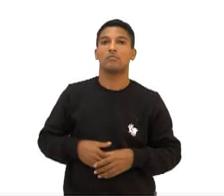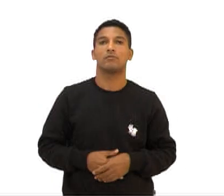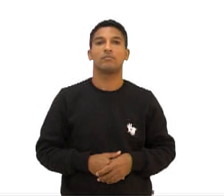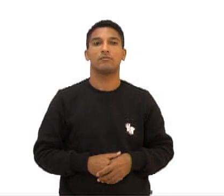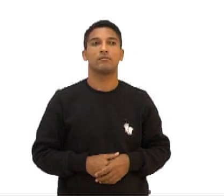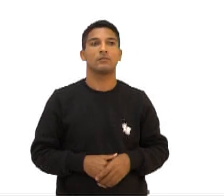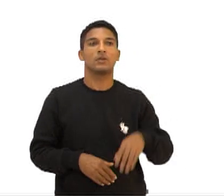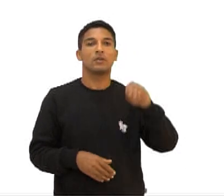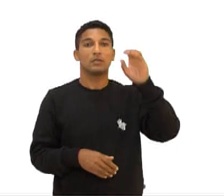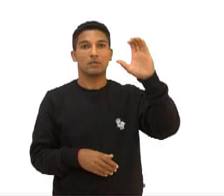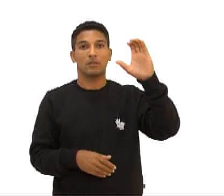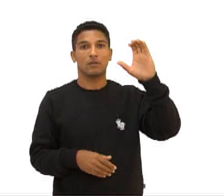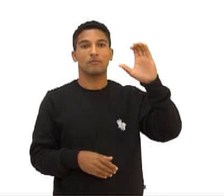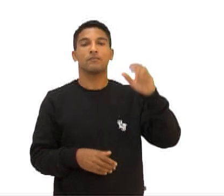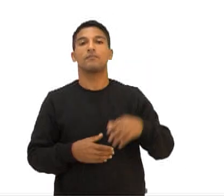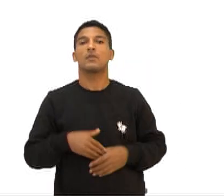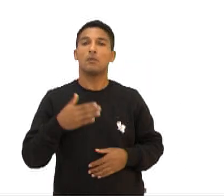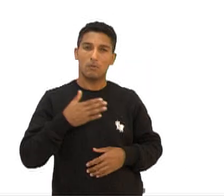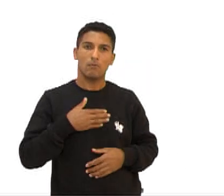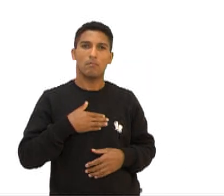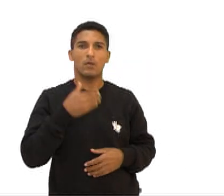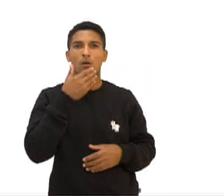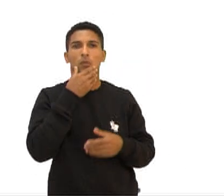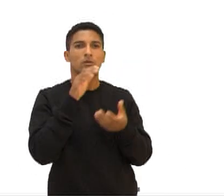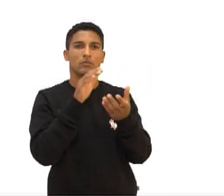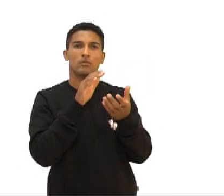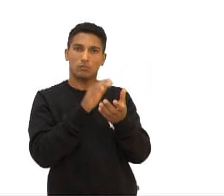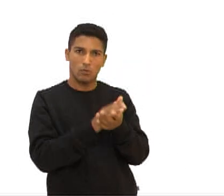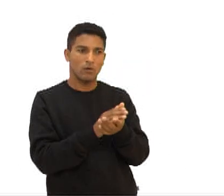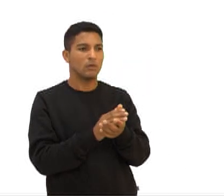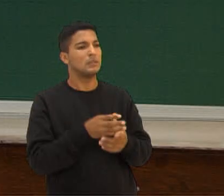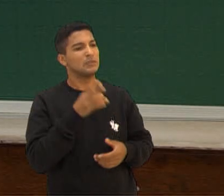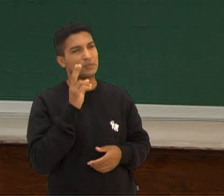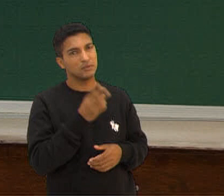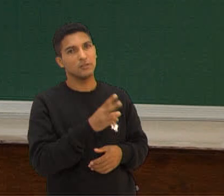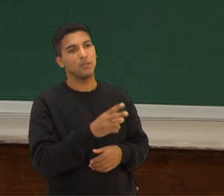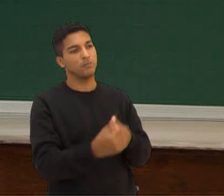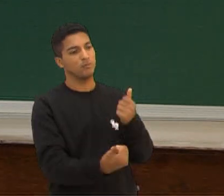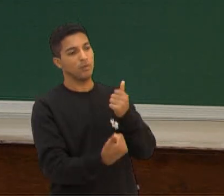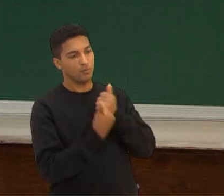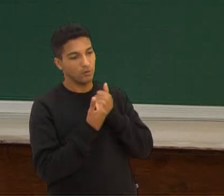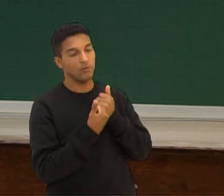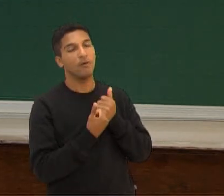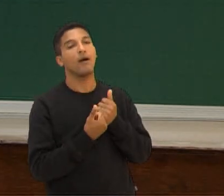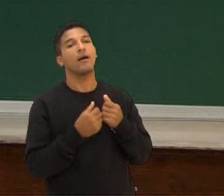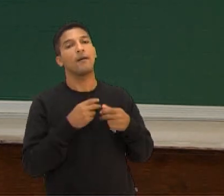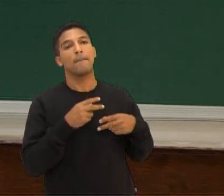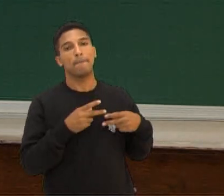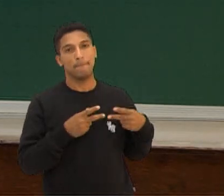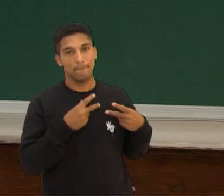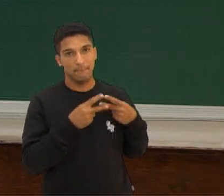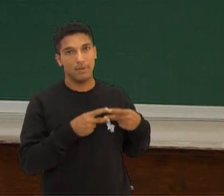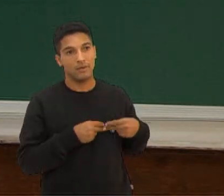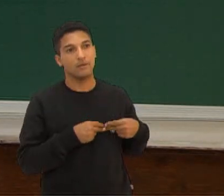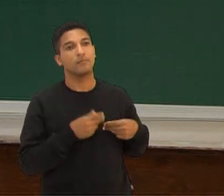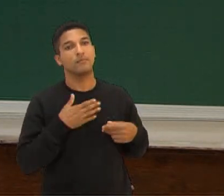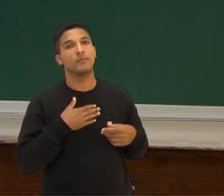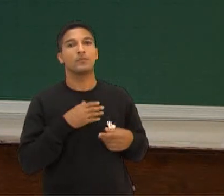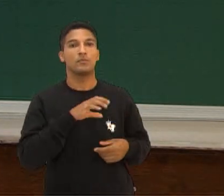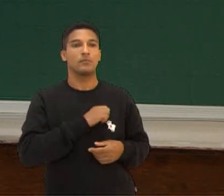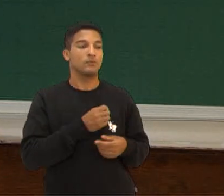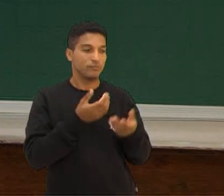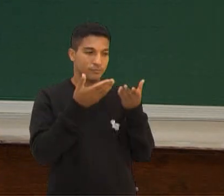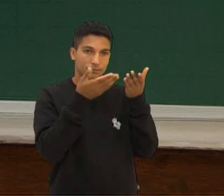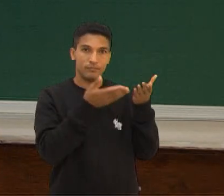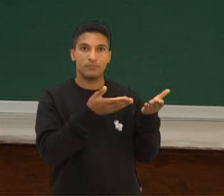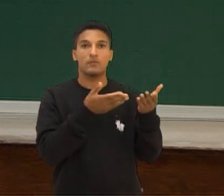merece todo o meu amor. Sem dúvida nenhuma, adjetiva. E se eu perguntasse para vocês, adjetiva o quê?